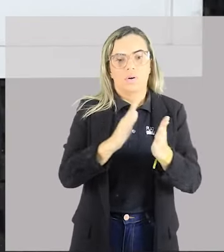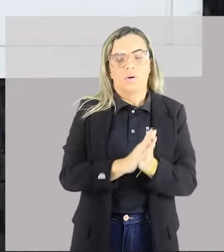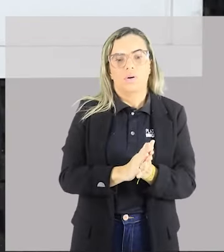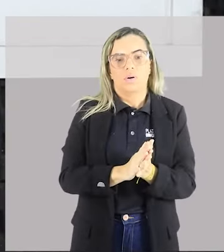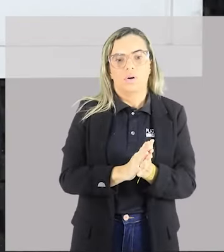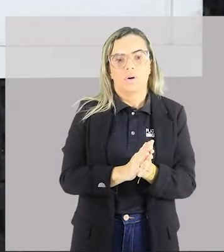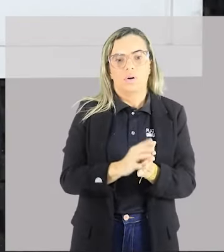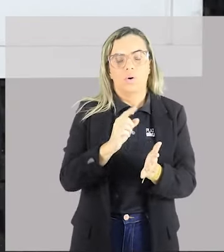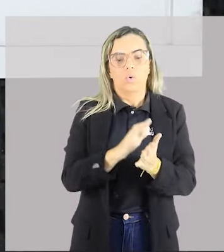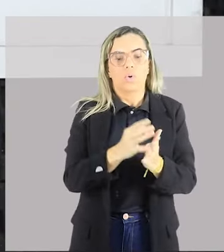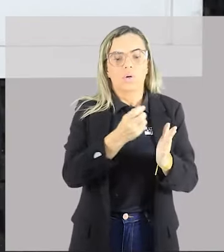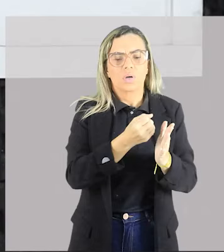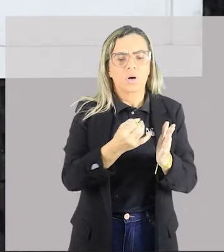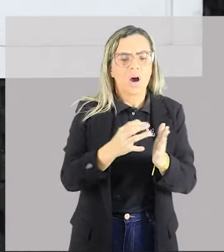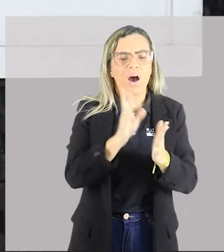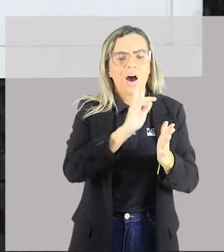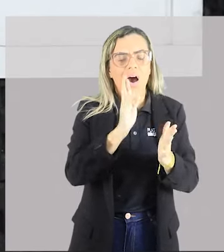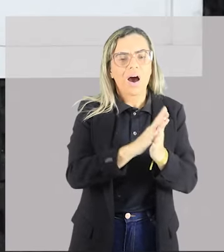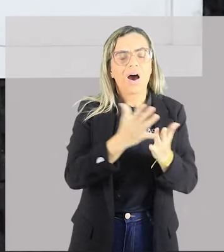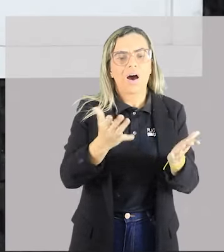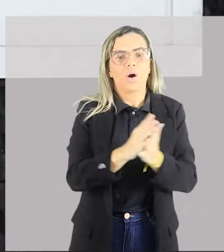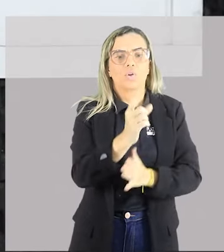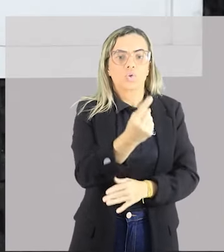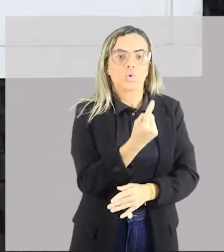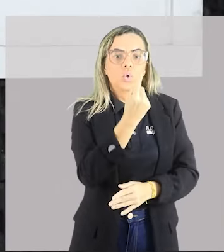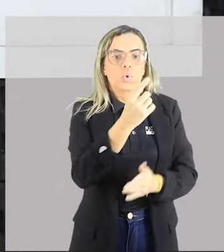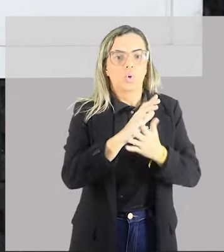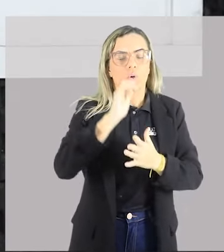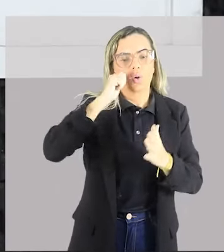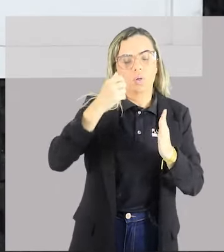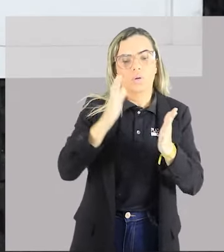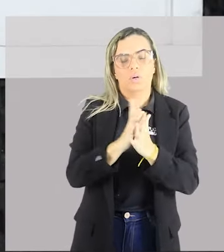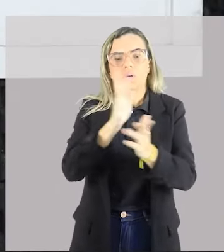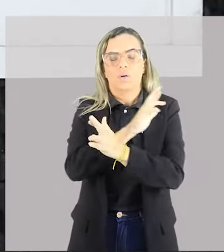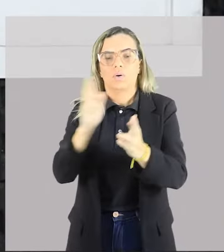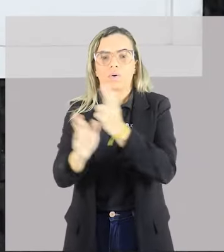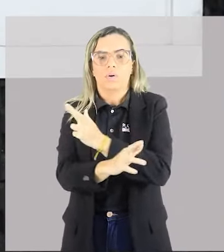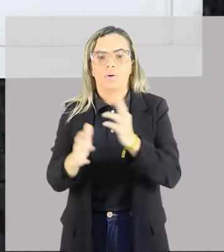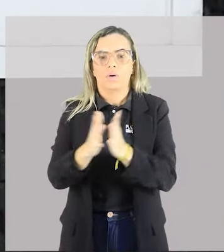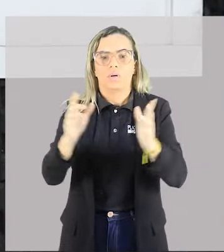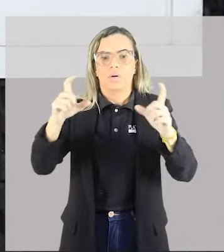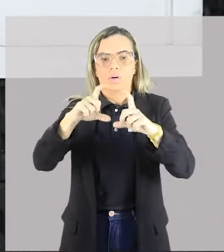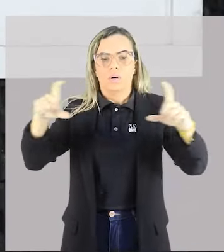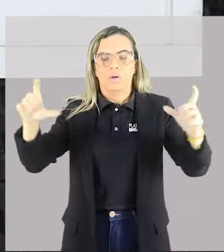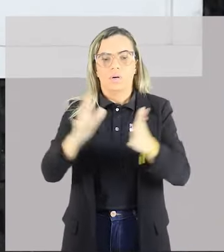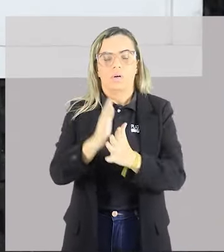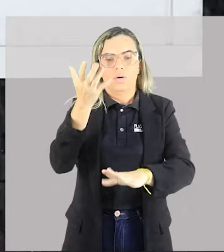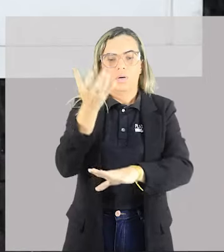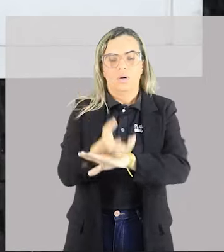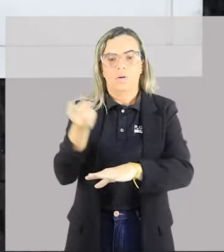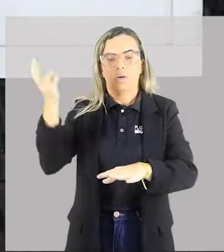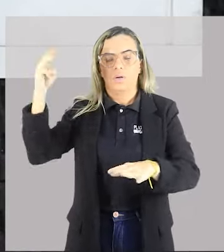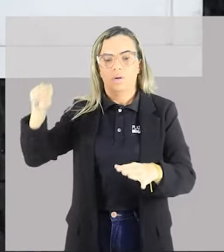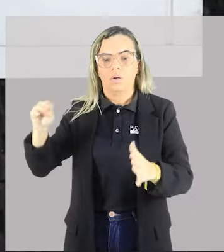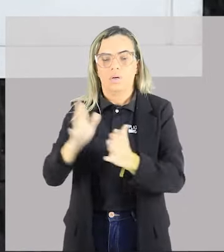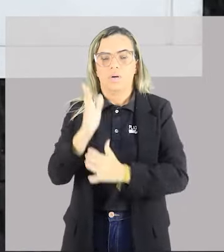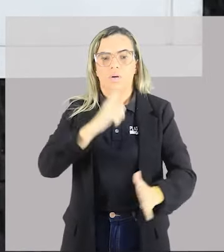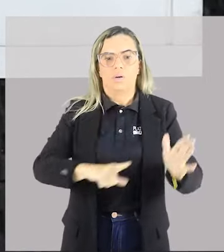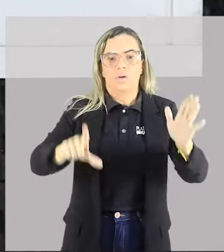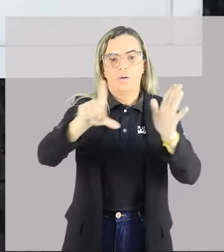você associa os elementos dos dois conjuntos através de uma expressão matemática que nós chamamos de